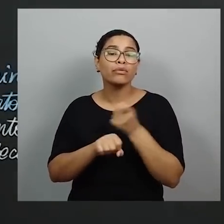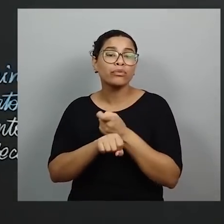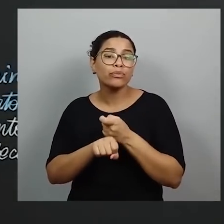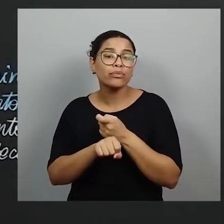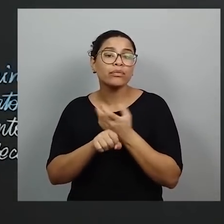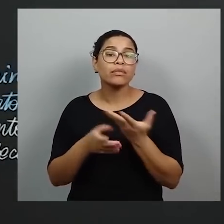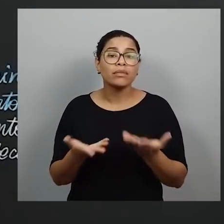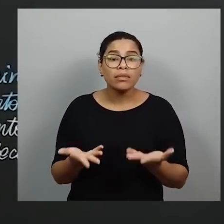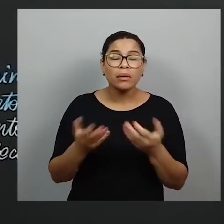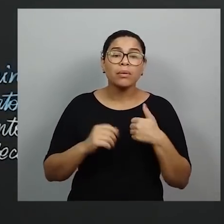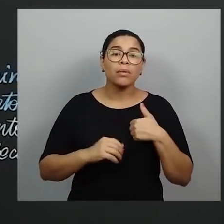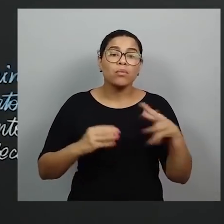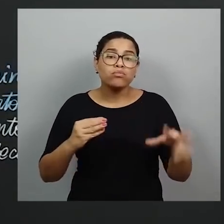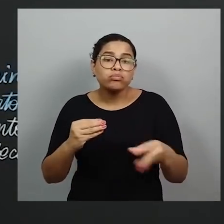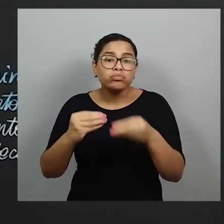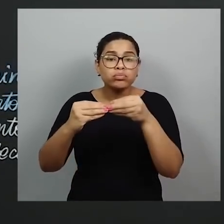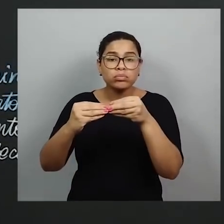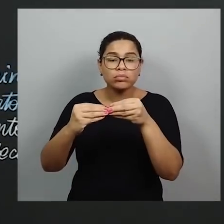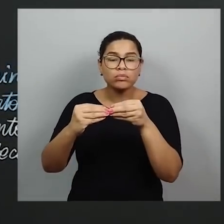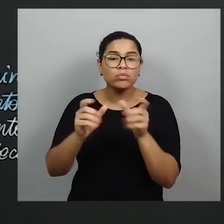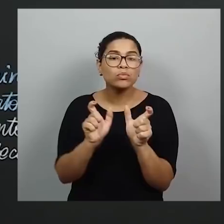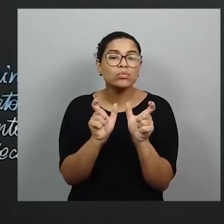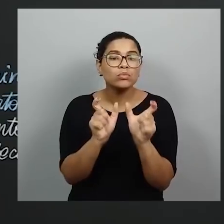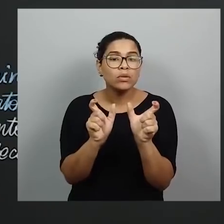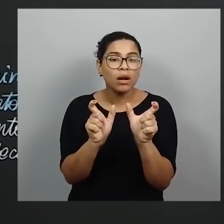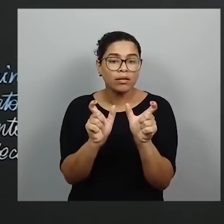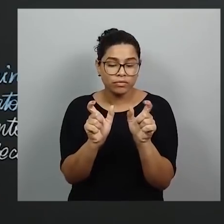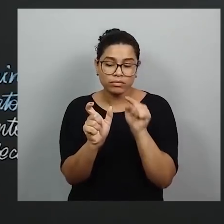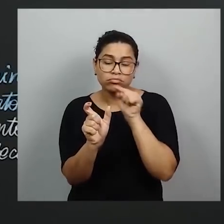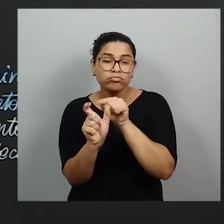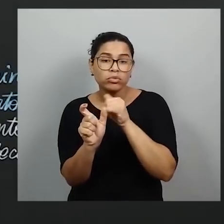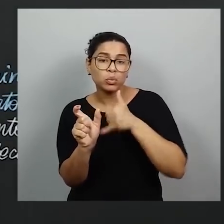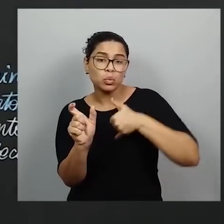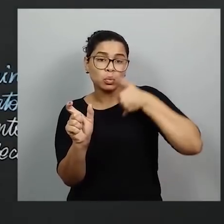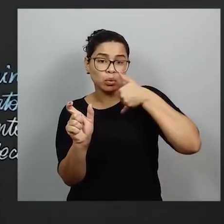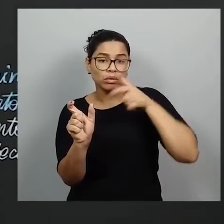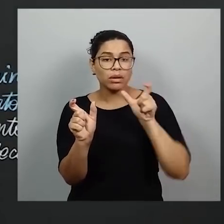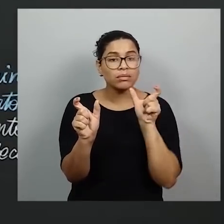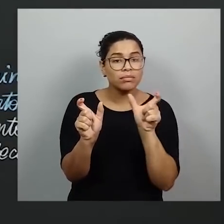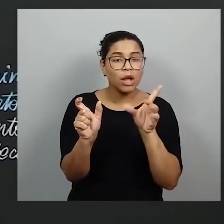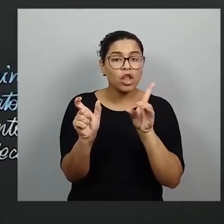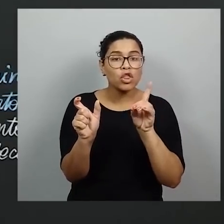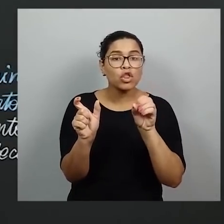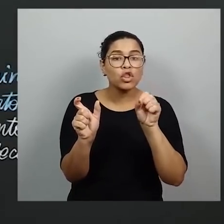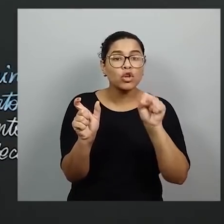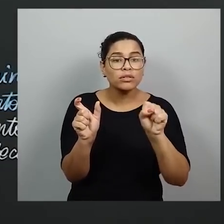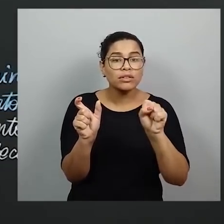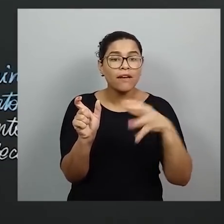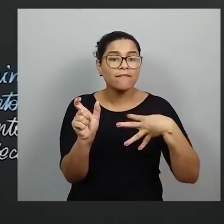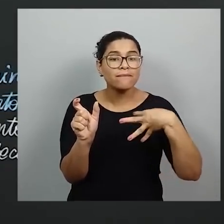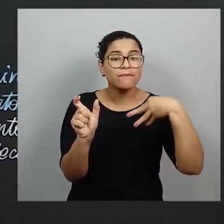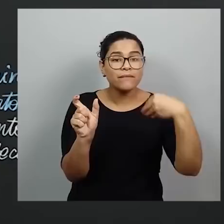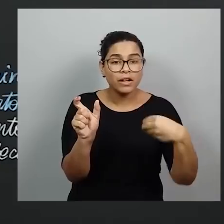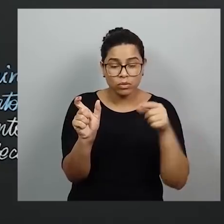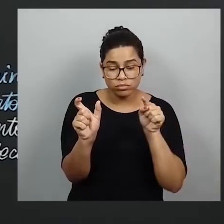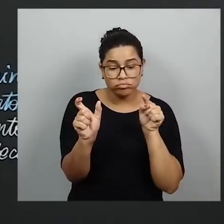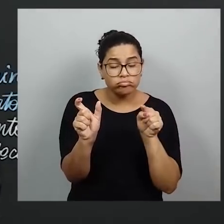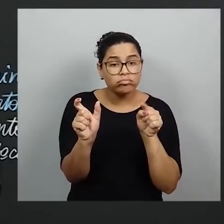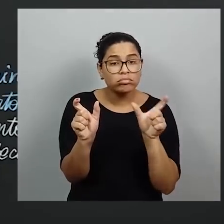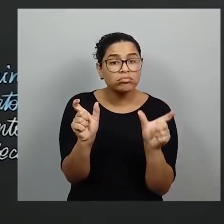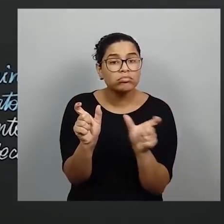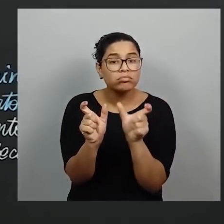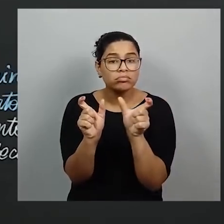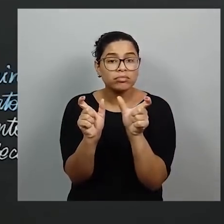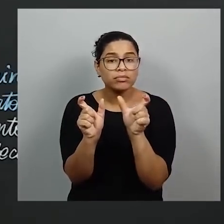substantivo nome foi complementado por essa expressão dos filhos. Dos filhos, que é o